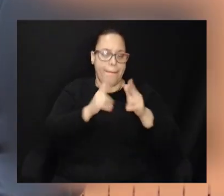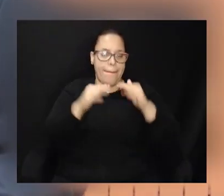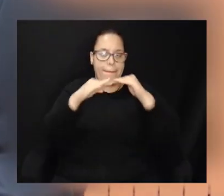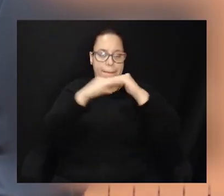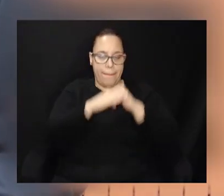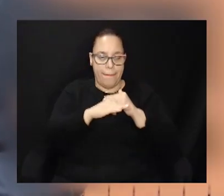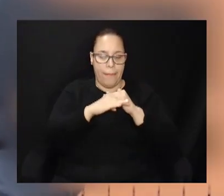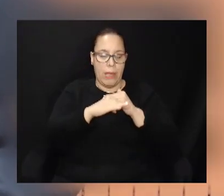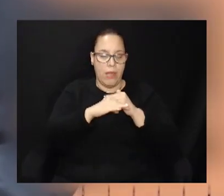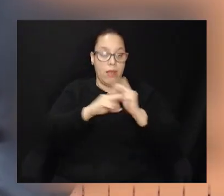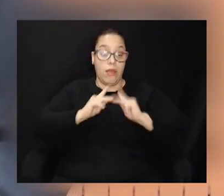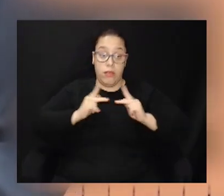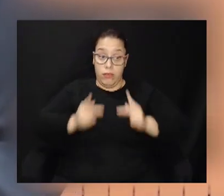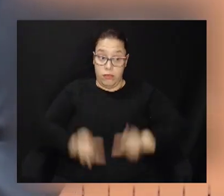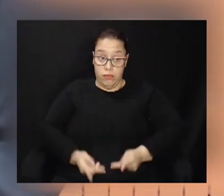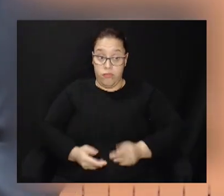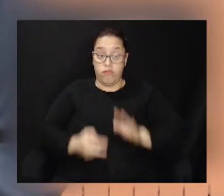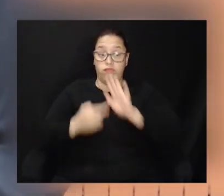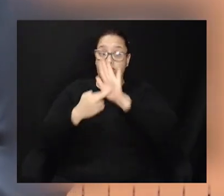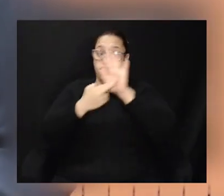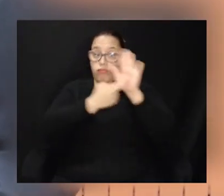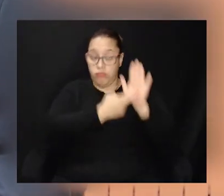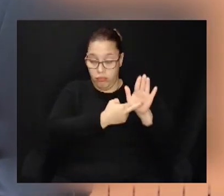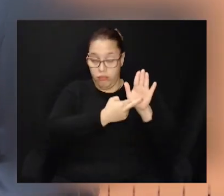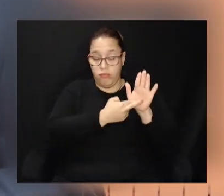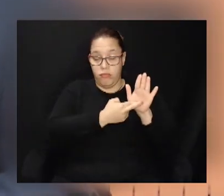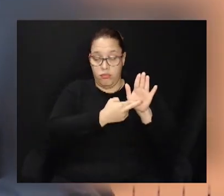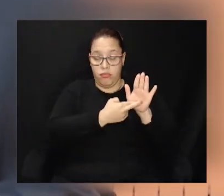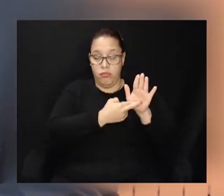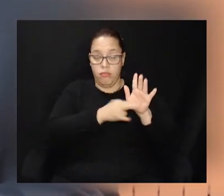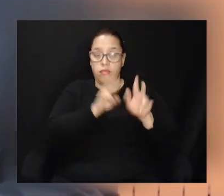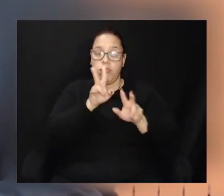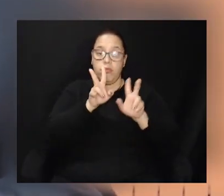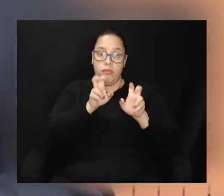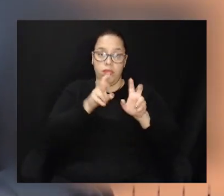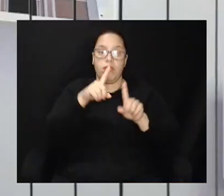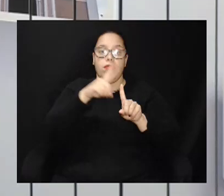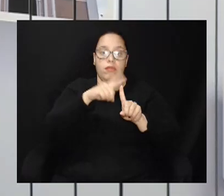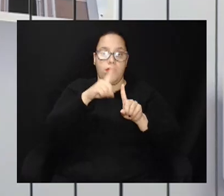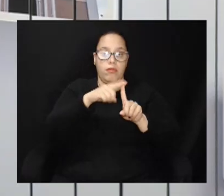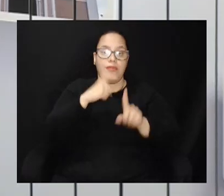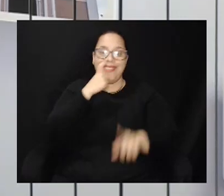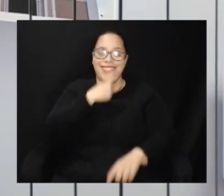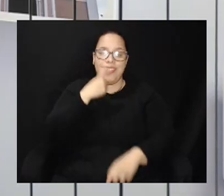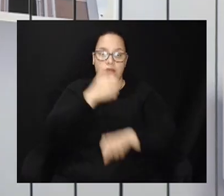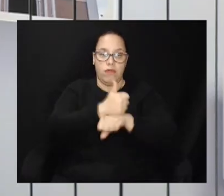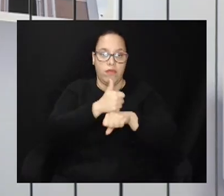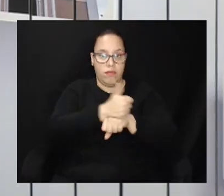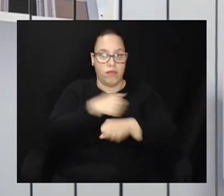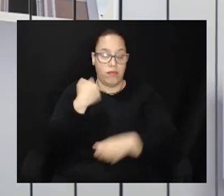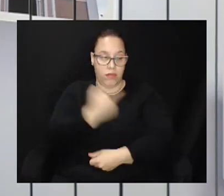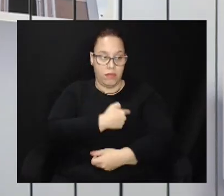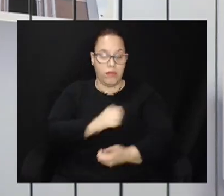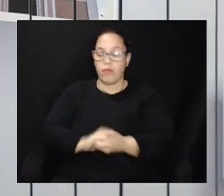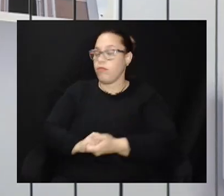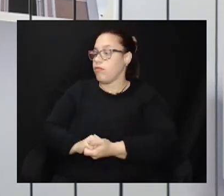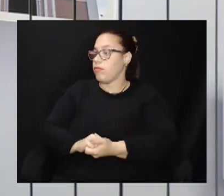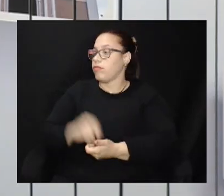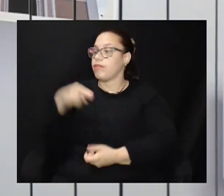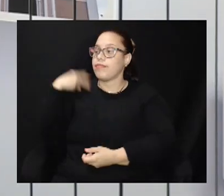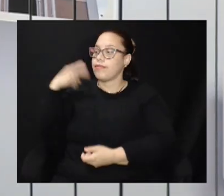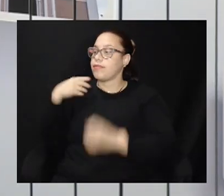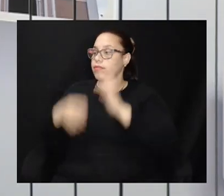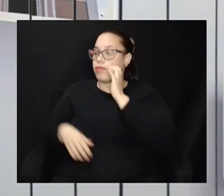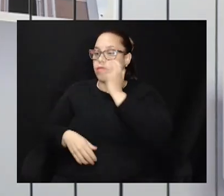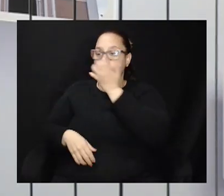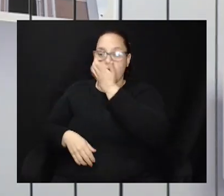serem referências no que diz respeito à odontologia na nossa cidade. O vereador Herbert Ganem protocola